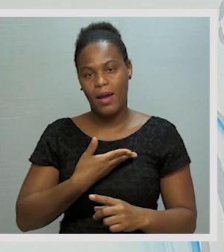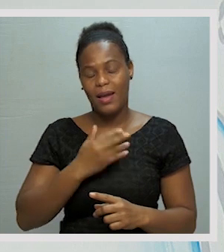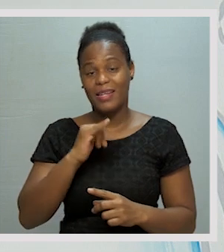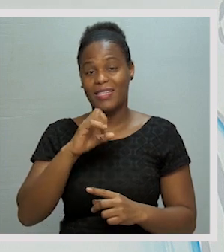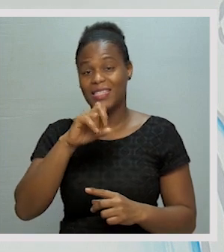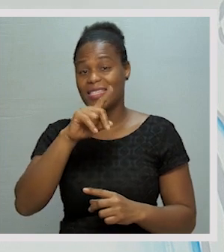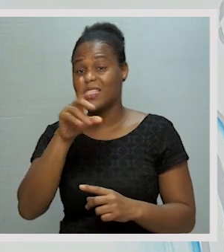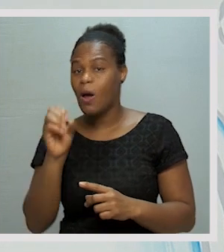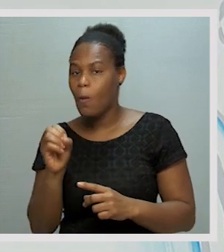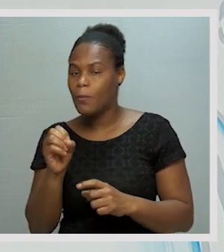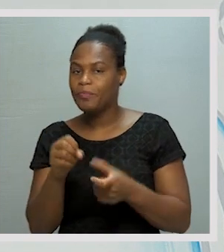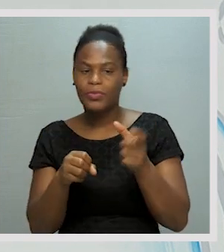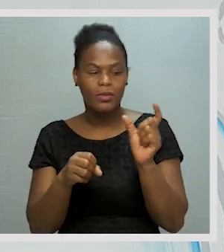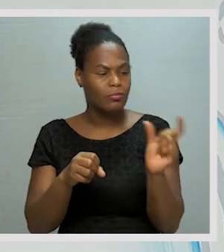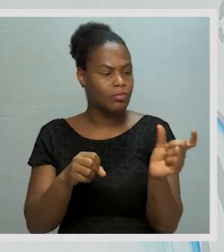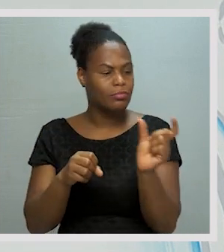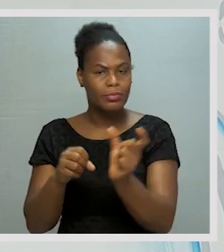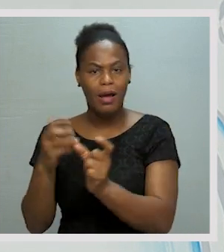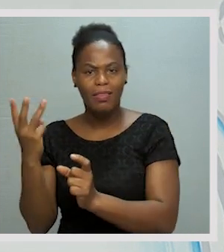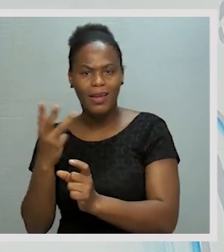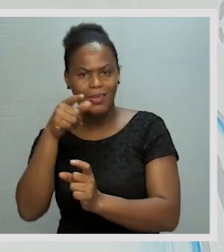utilizamos o sinal